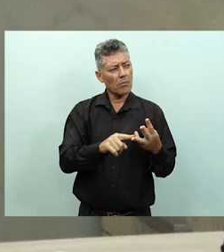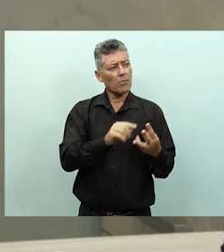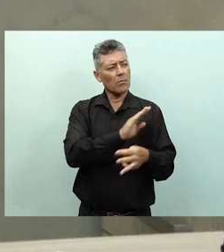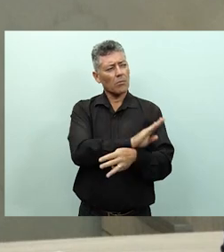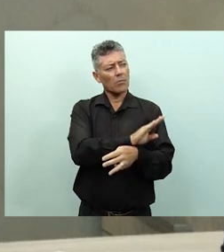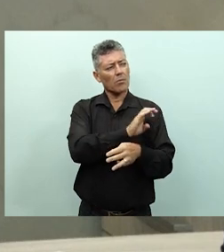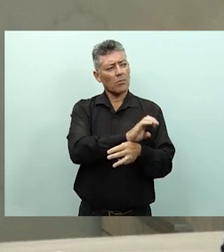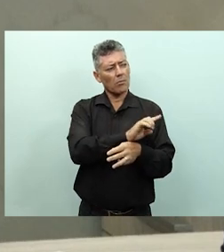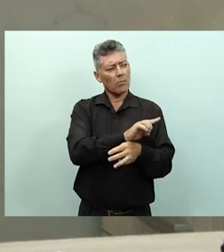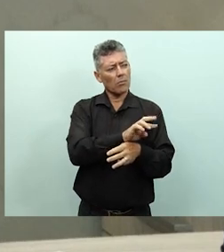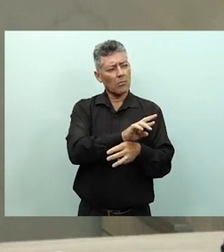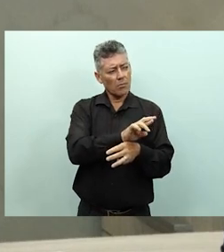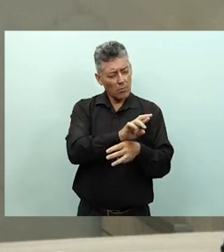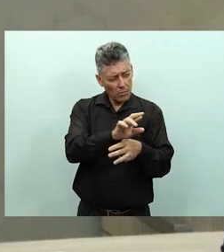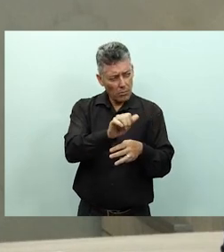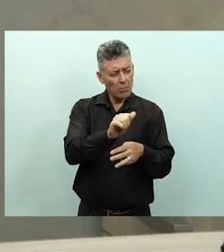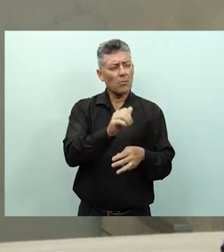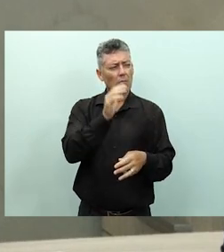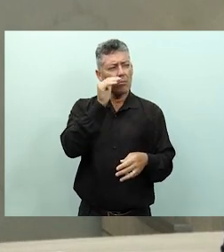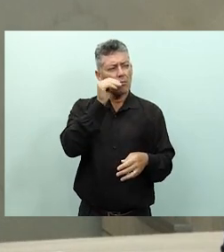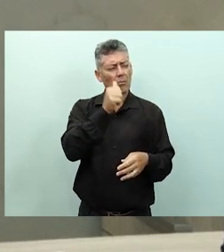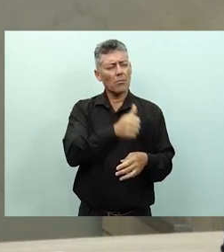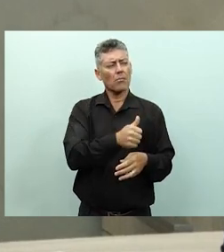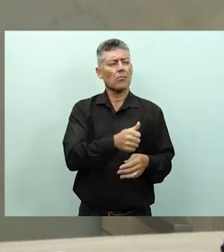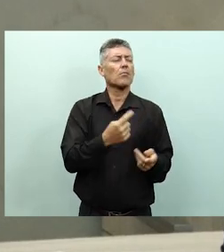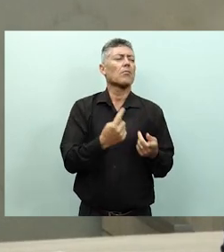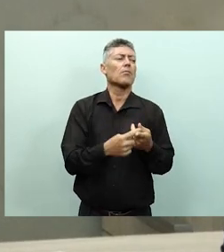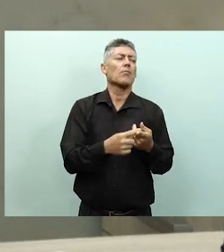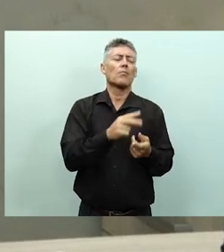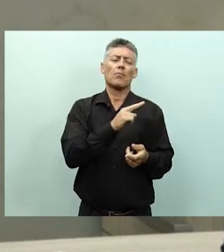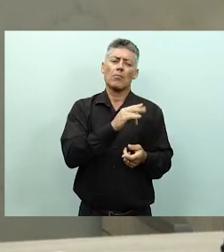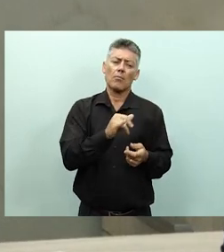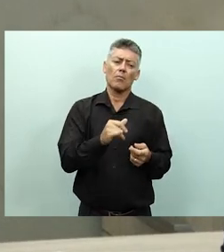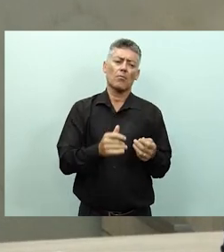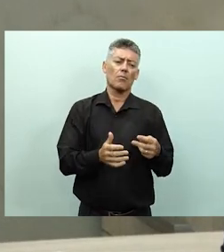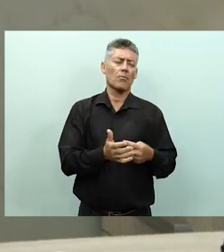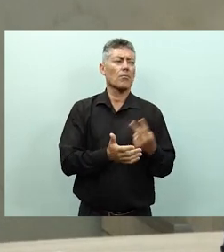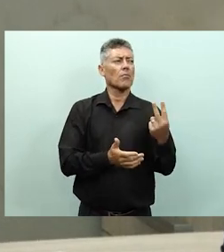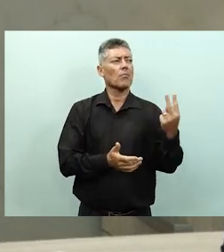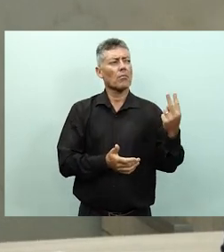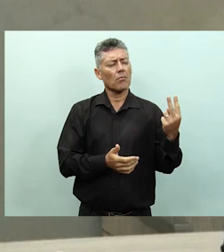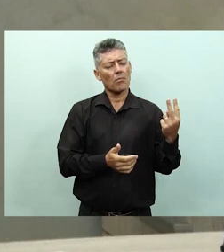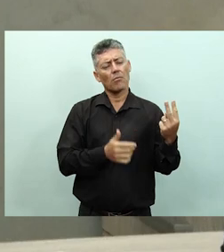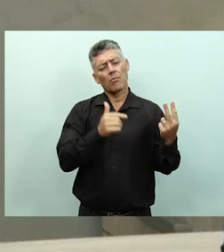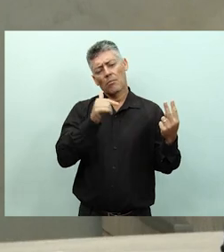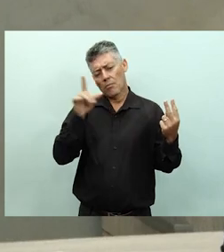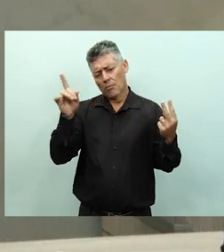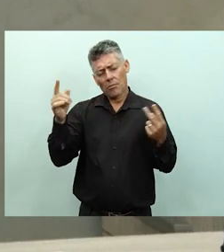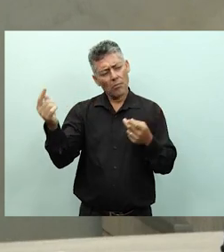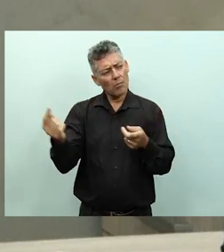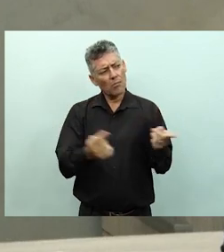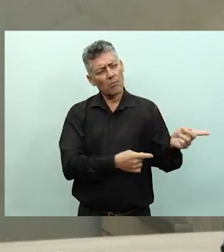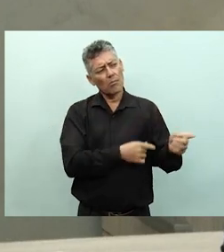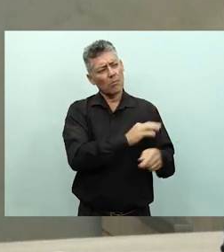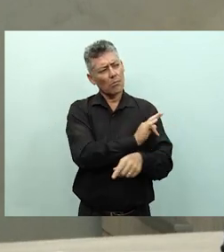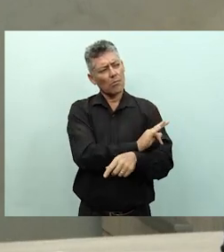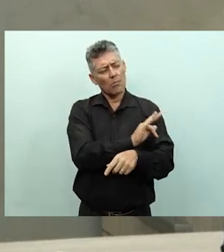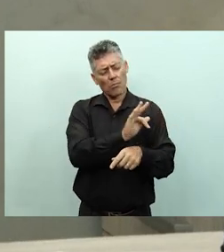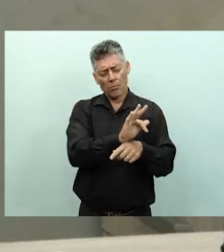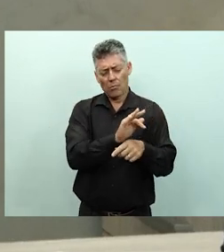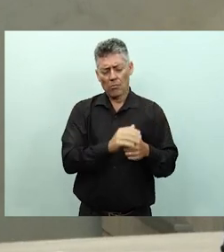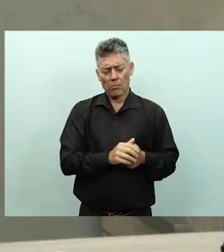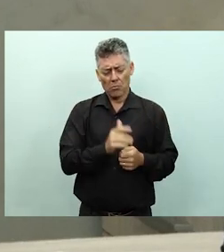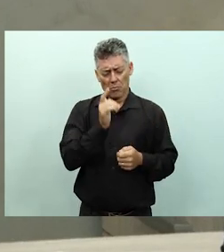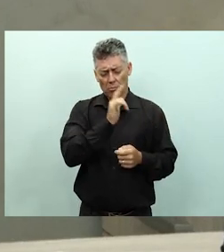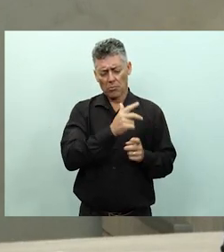apoio da família Maia. Então é interessante esse dado porque ela vai ao segundo turno contra Fernando Freire e vence